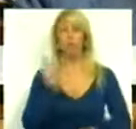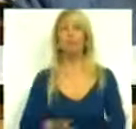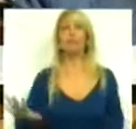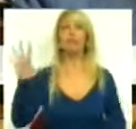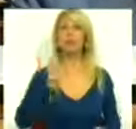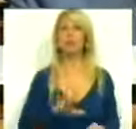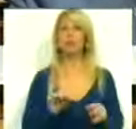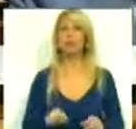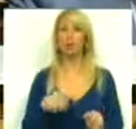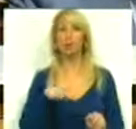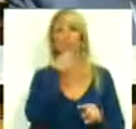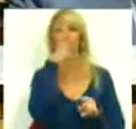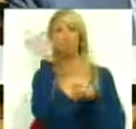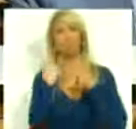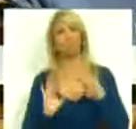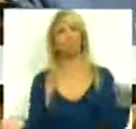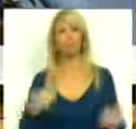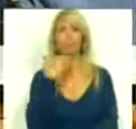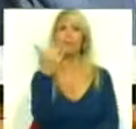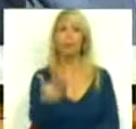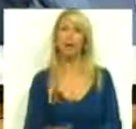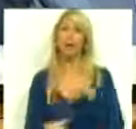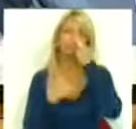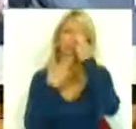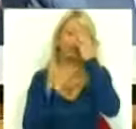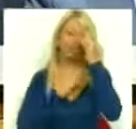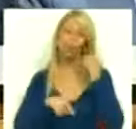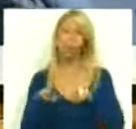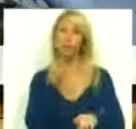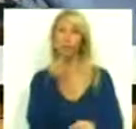situações que acabei de descrever. Muito obrigado. Muito obrigado, Sr. Deputado. Sr. Ministro, para responder.